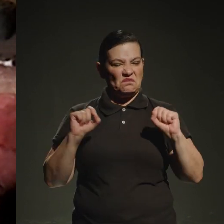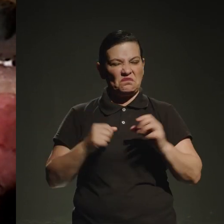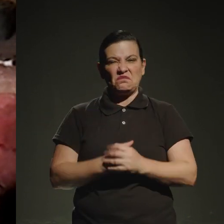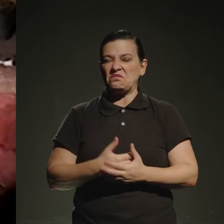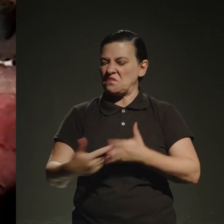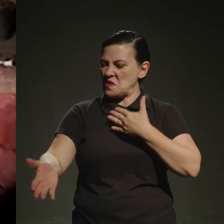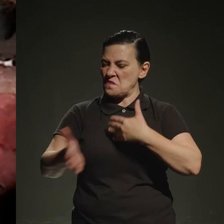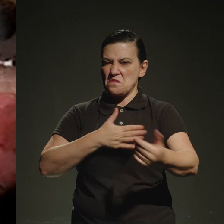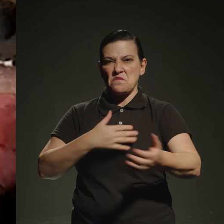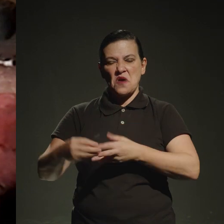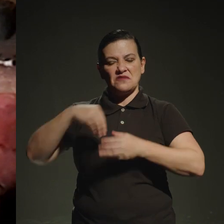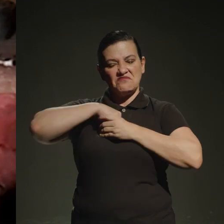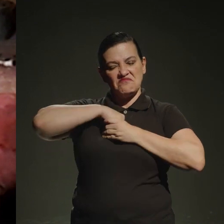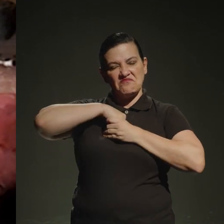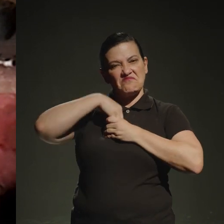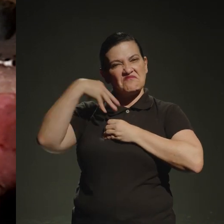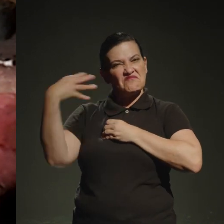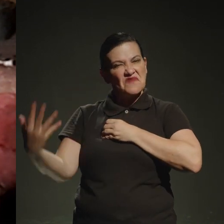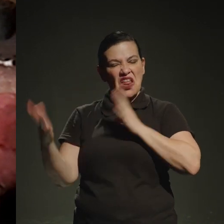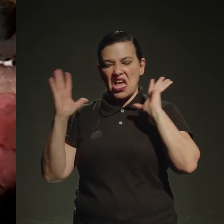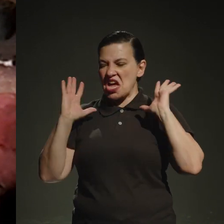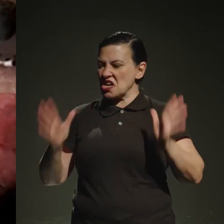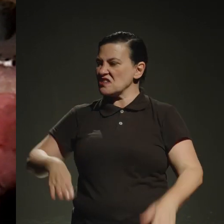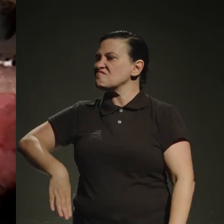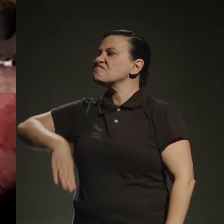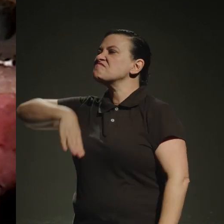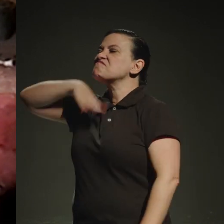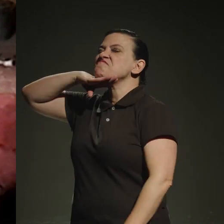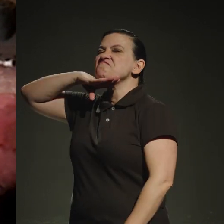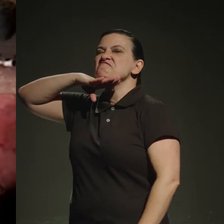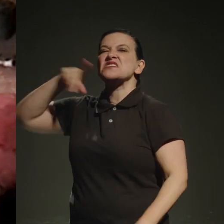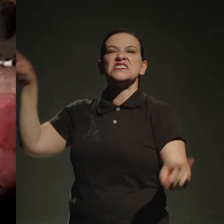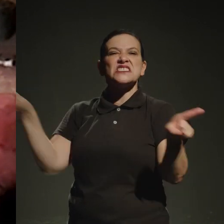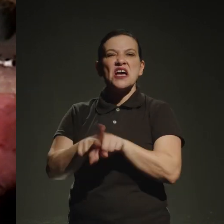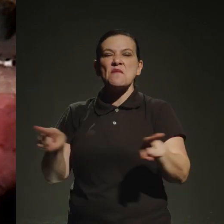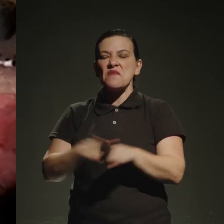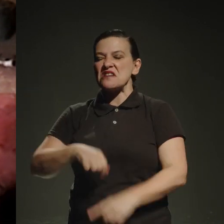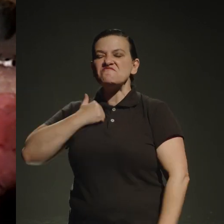já cansei dessa história de mancha. E quer saber do que mais? Caguei!